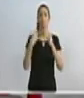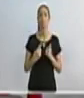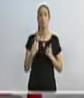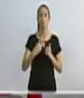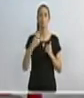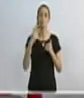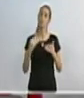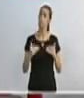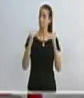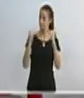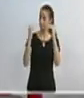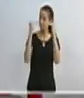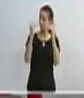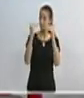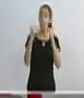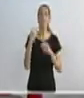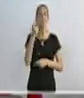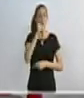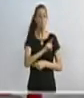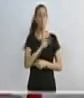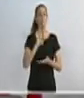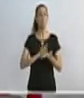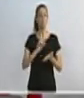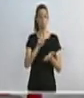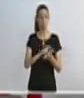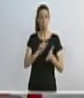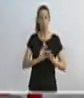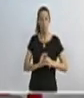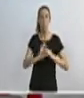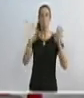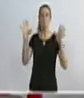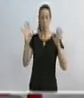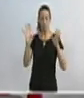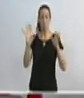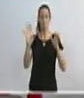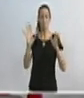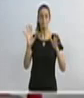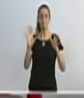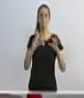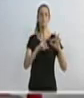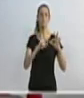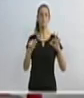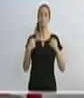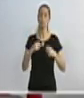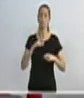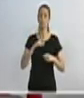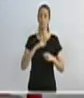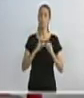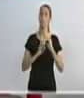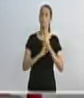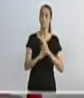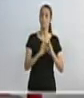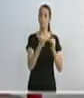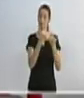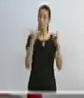o licenciamento num município como o nosso, por exemplo, a FAEMA tem que ter engenheiro eletricista,